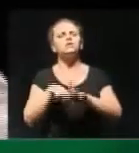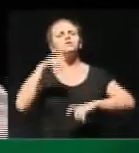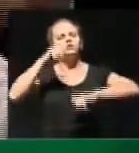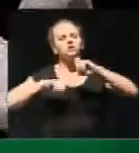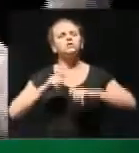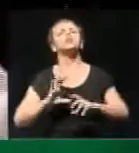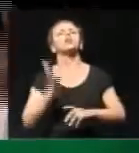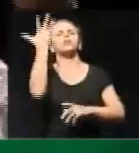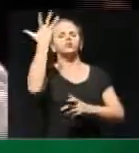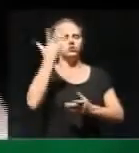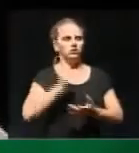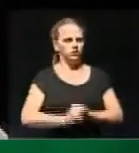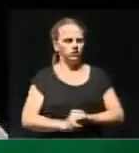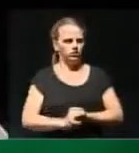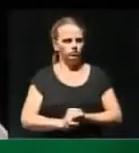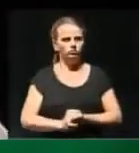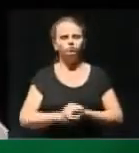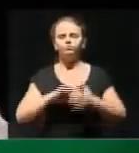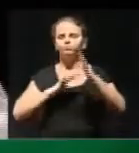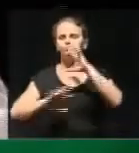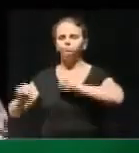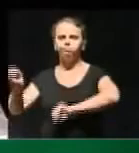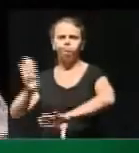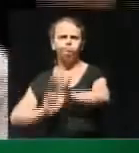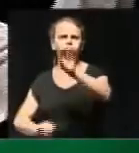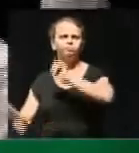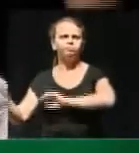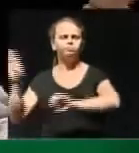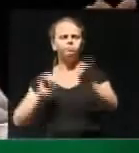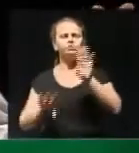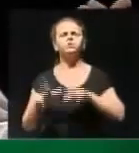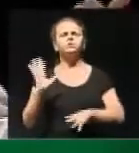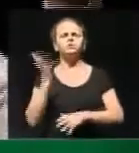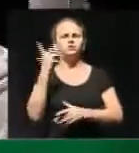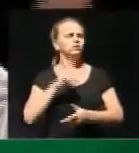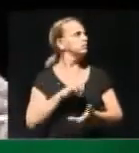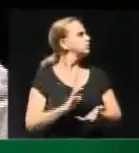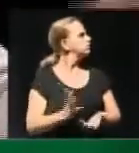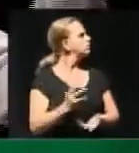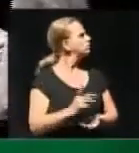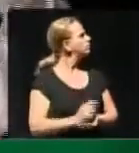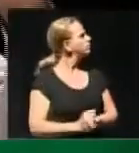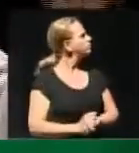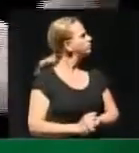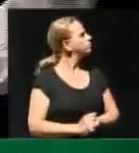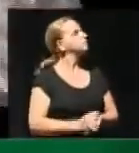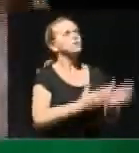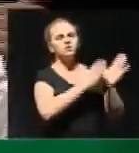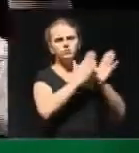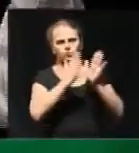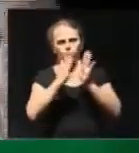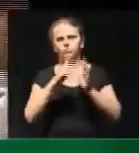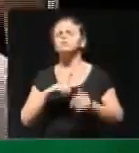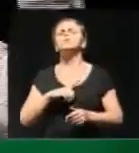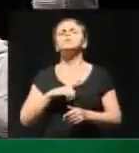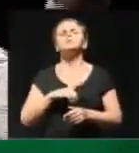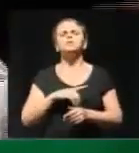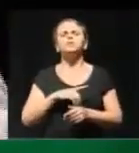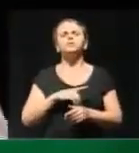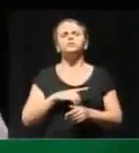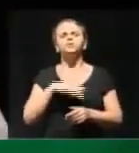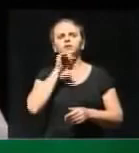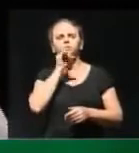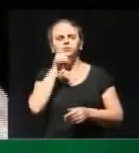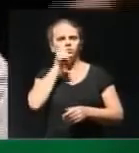de transmissão do HIV para outras pessoas. Logo, o que eu quero mostrar com esse slide é que, se nós temos menos pessoas com carga